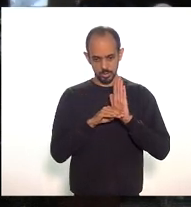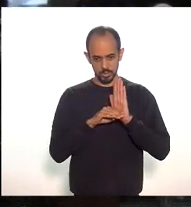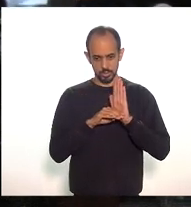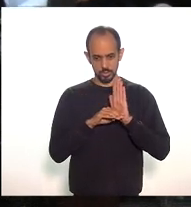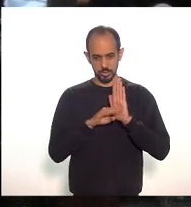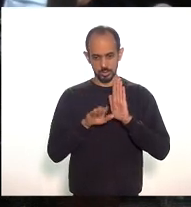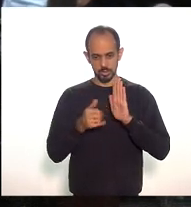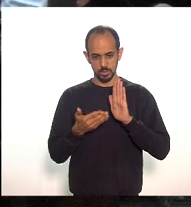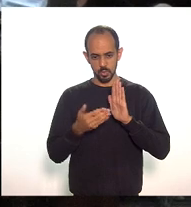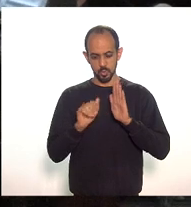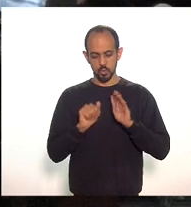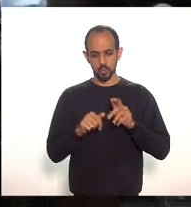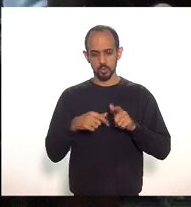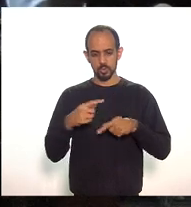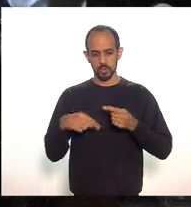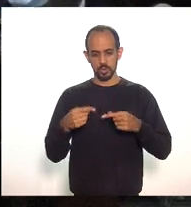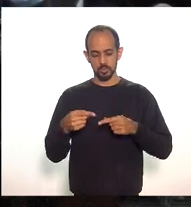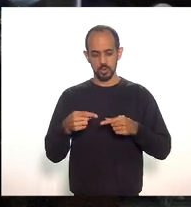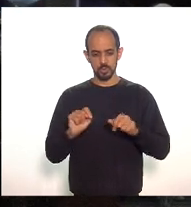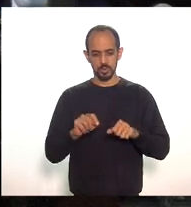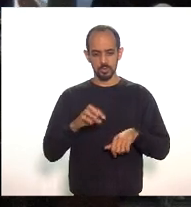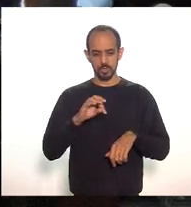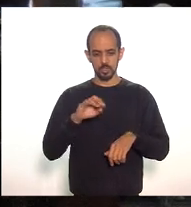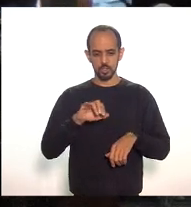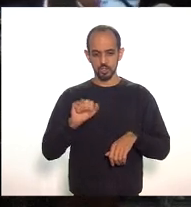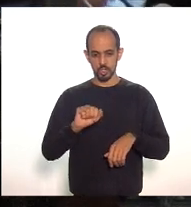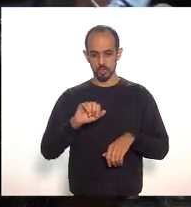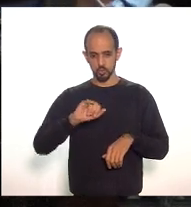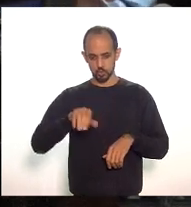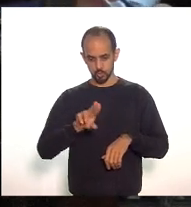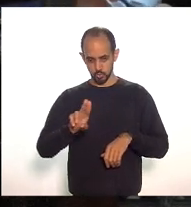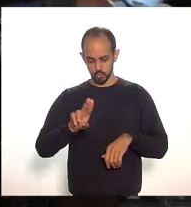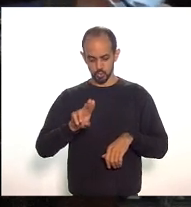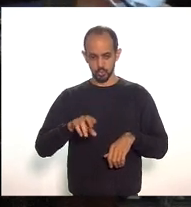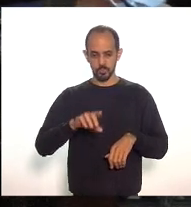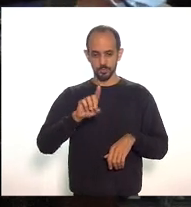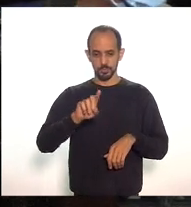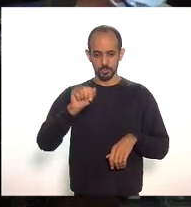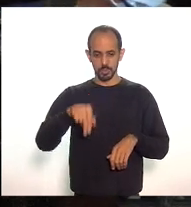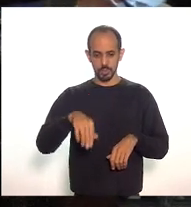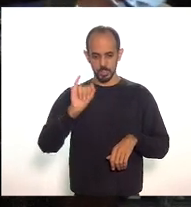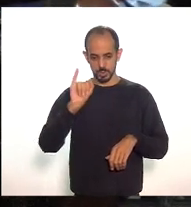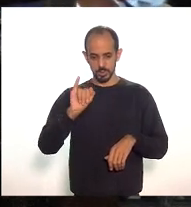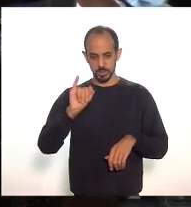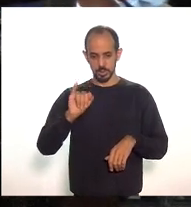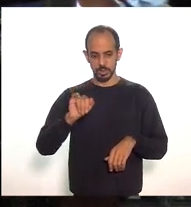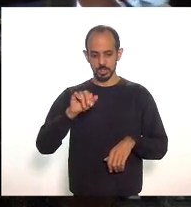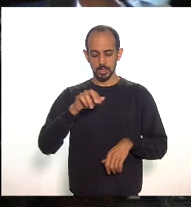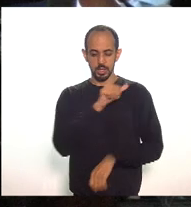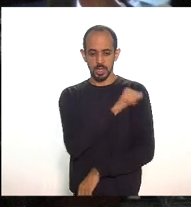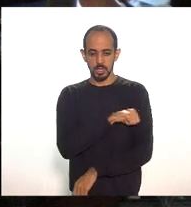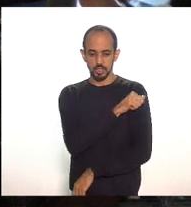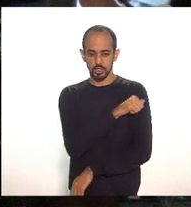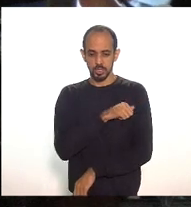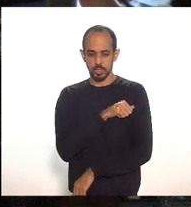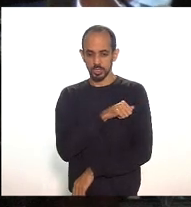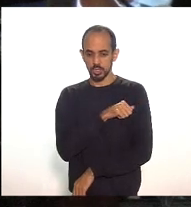então na sequência vir a tia Ju Dani Monteiro Rejane